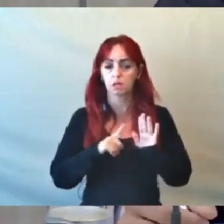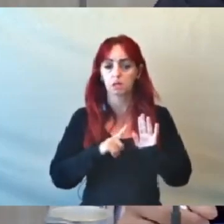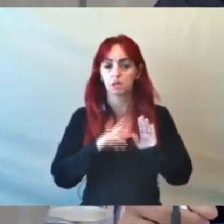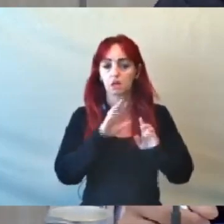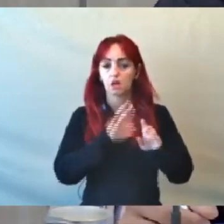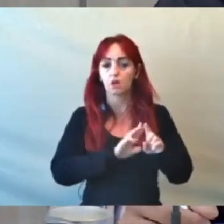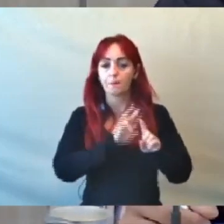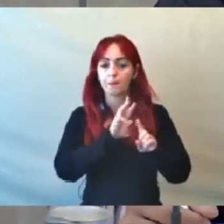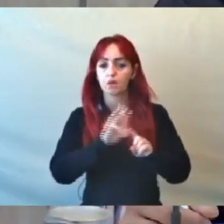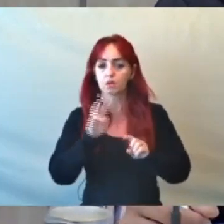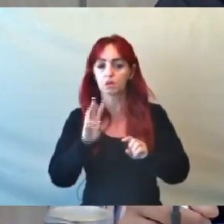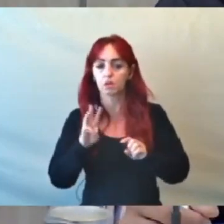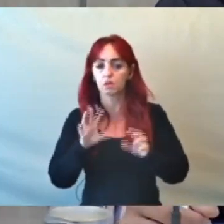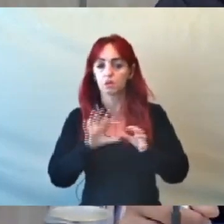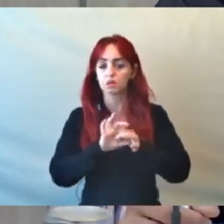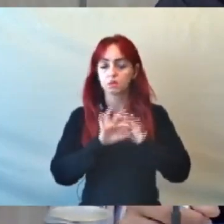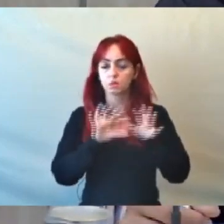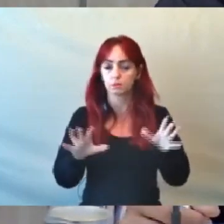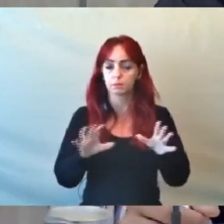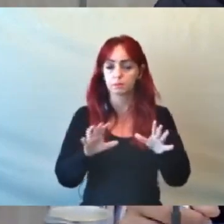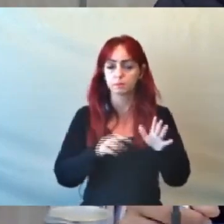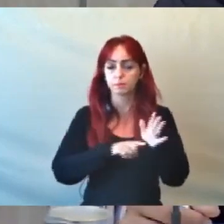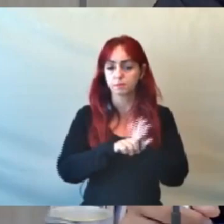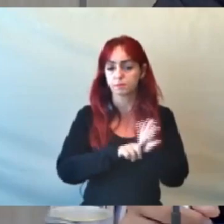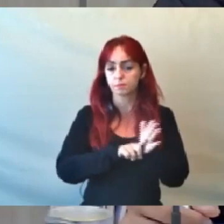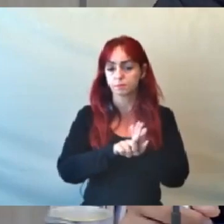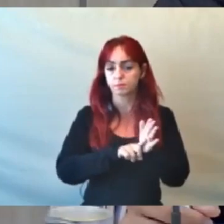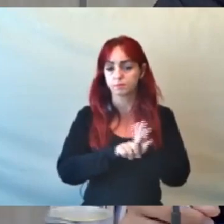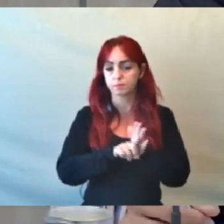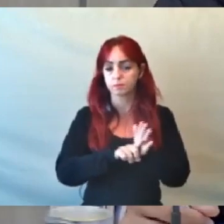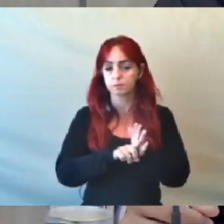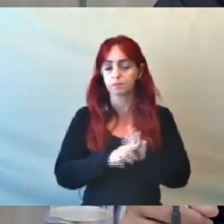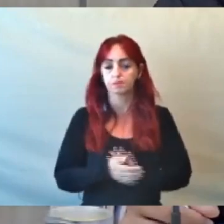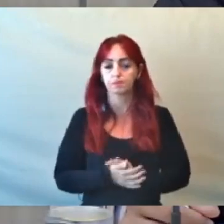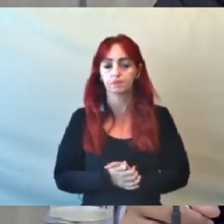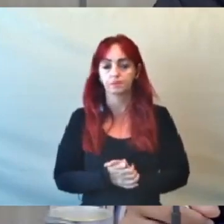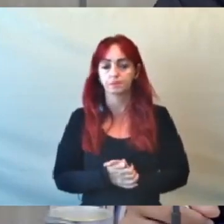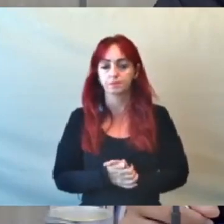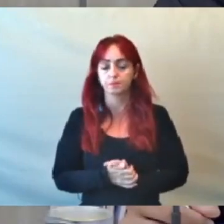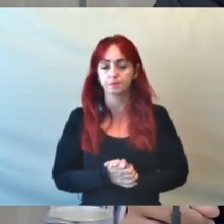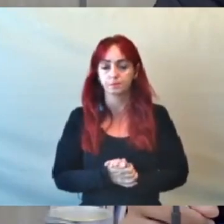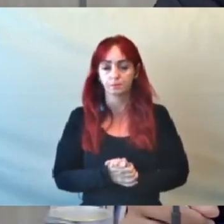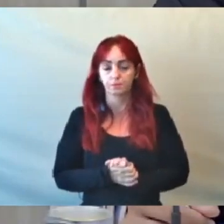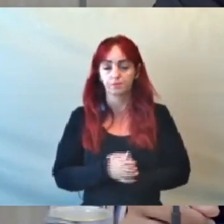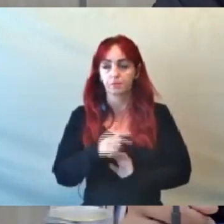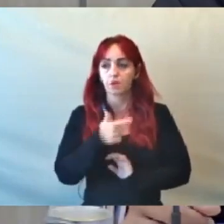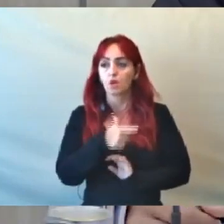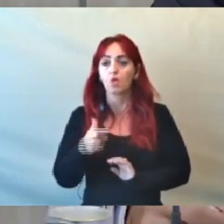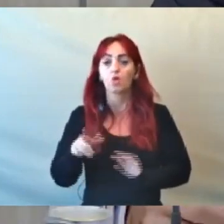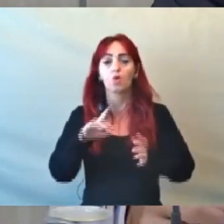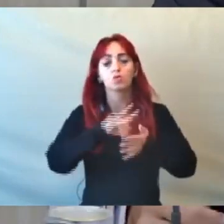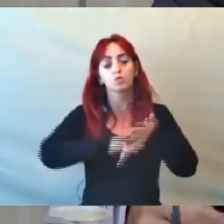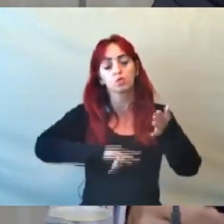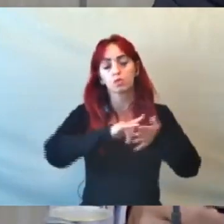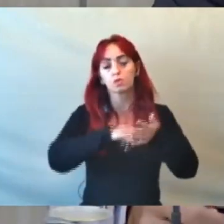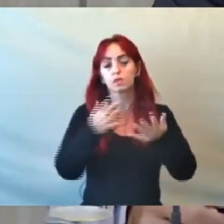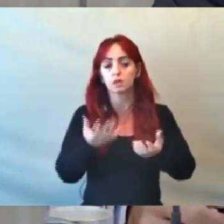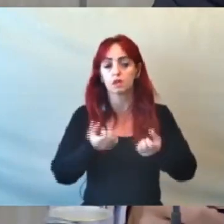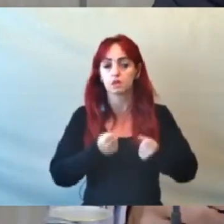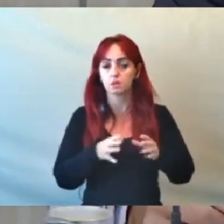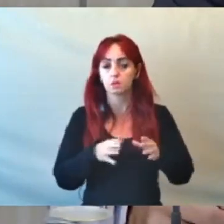consulta de todos. Outros documentos recebidos pela comissão: documento de